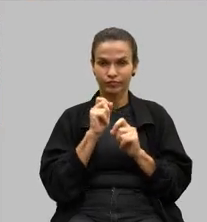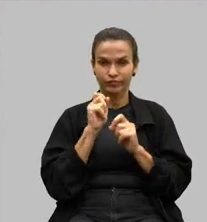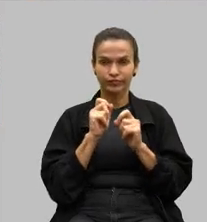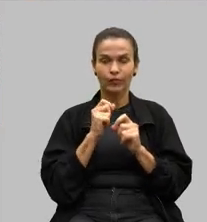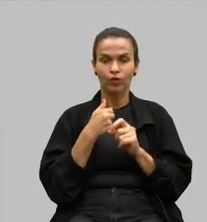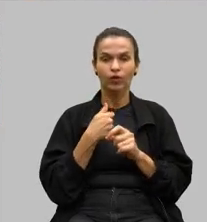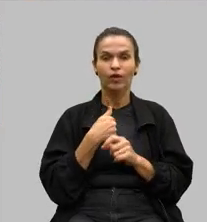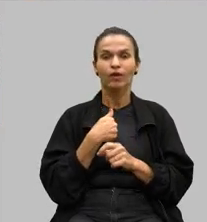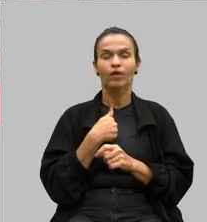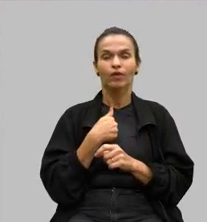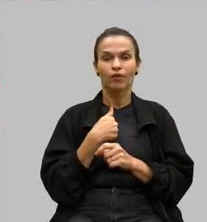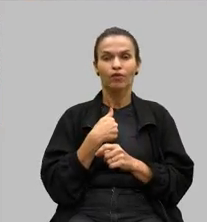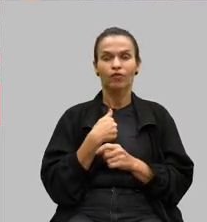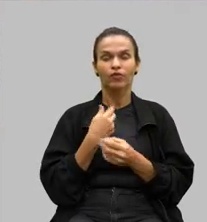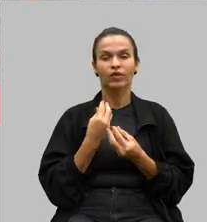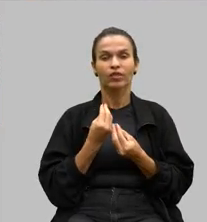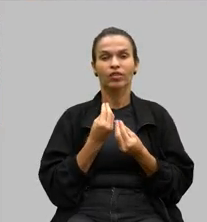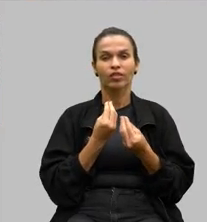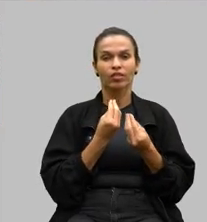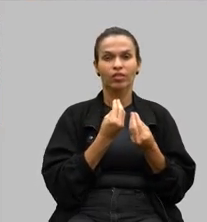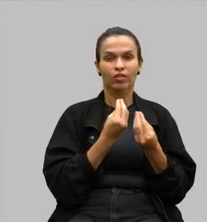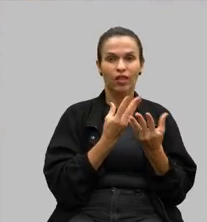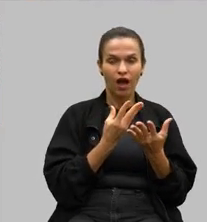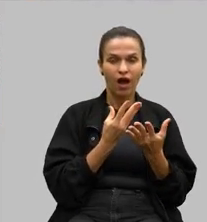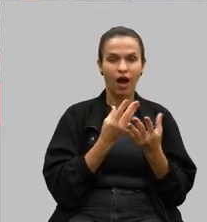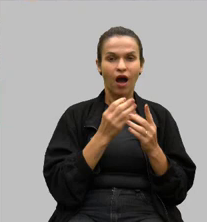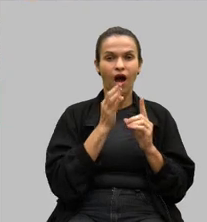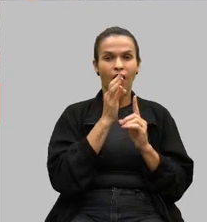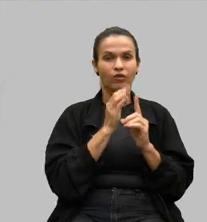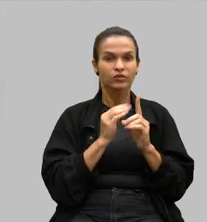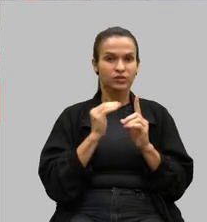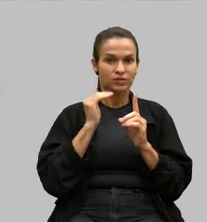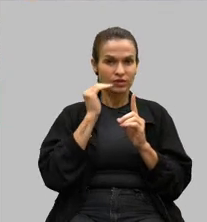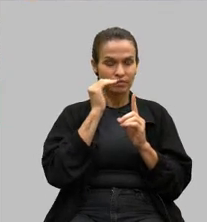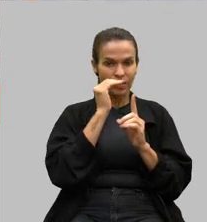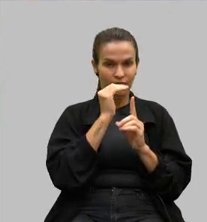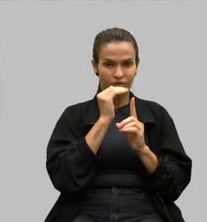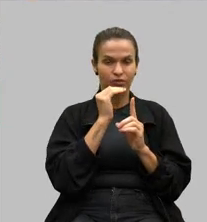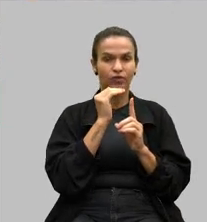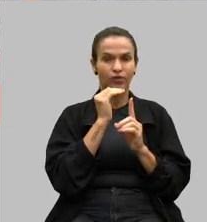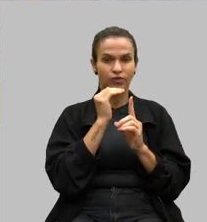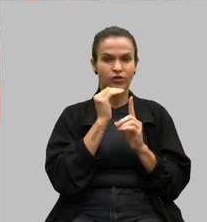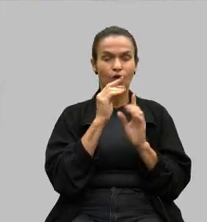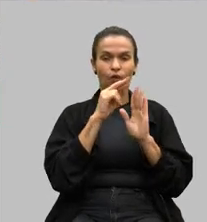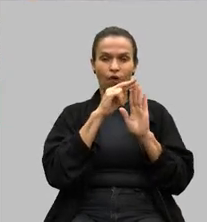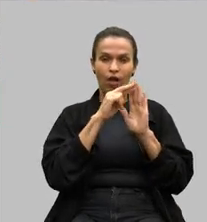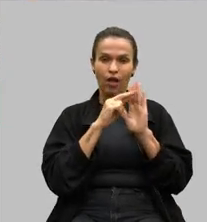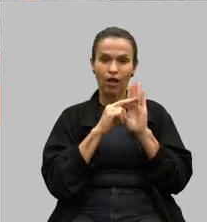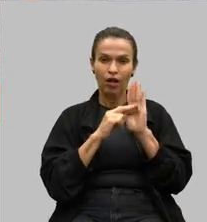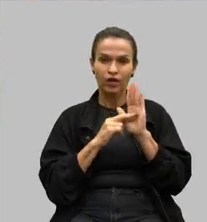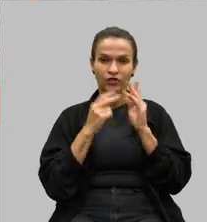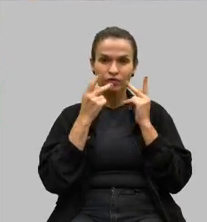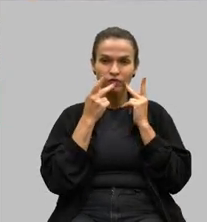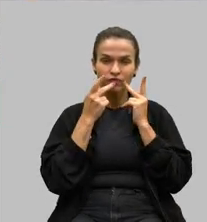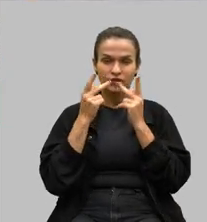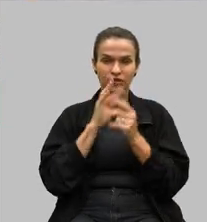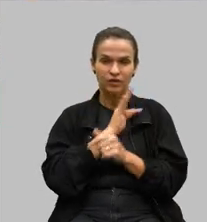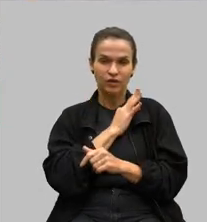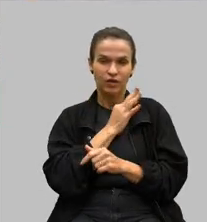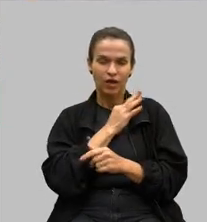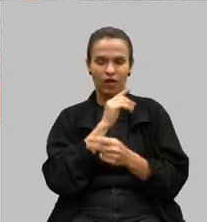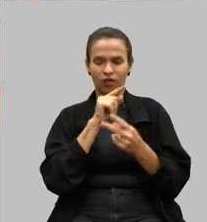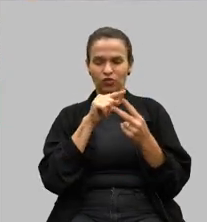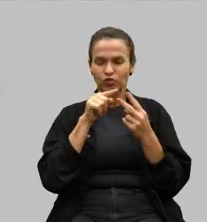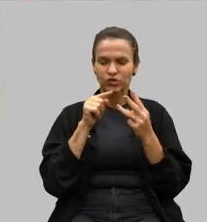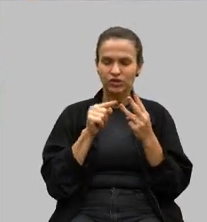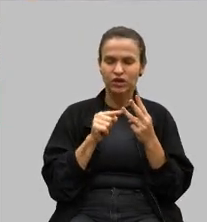Presidente entregar aos desembargadores a o relatório de visita técnica das duas ou três